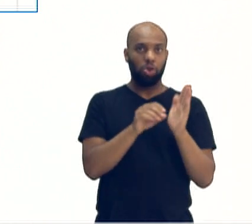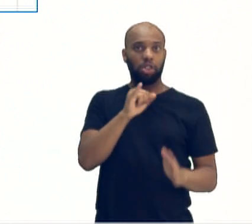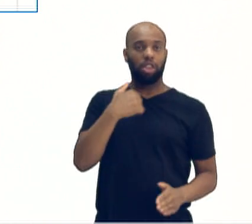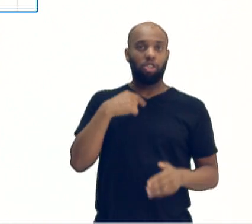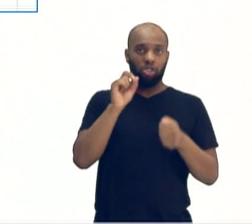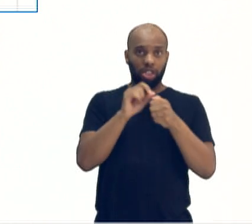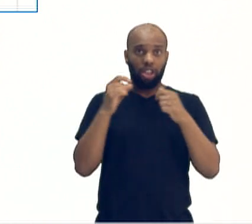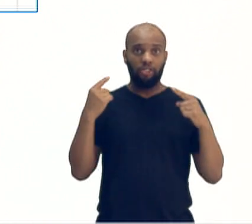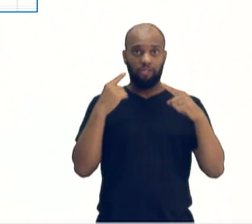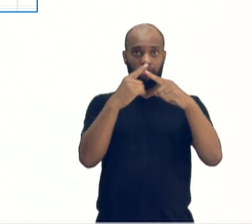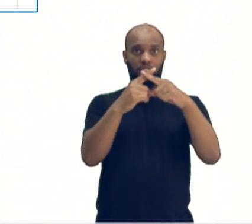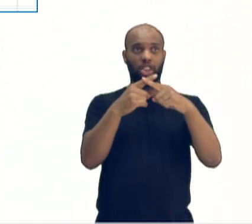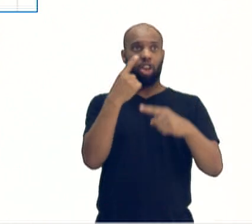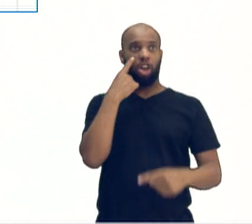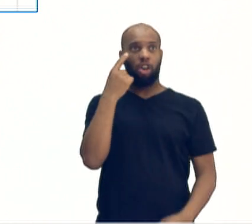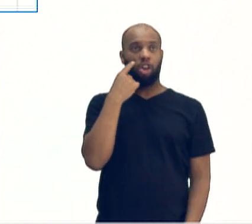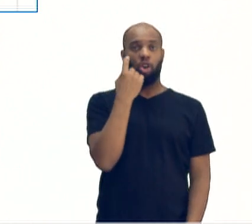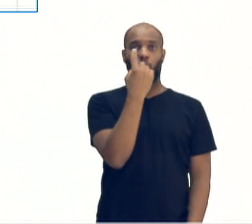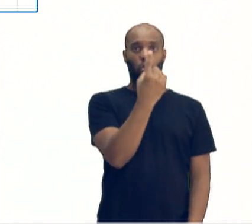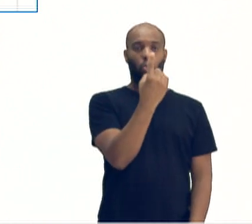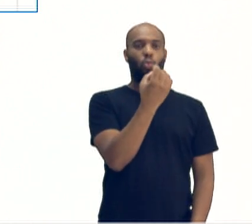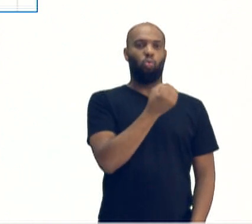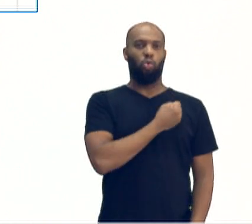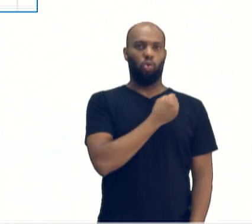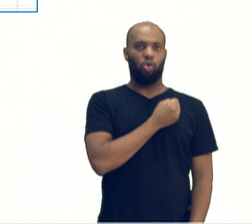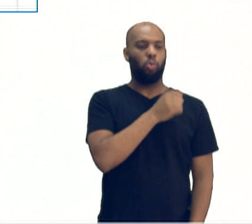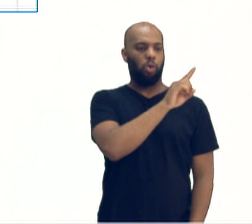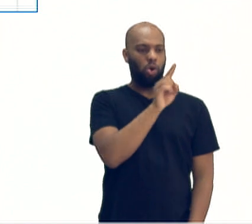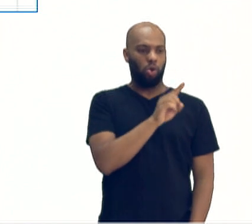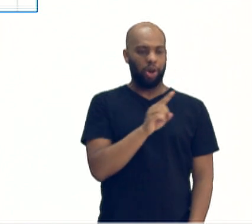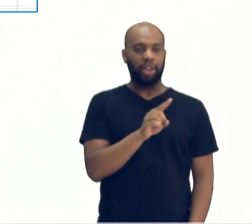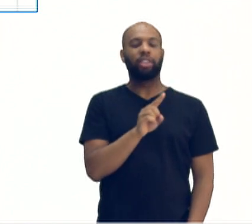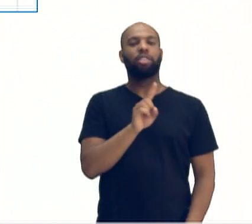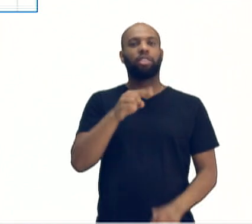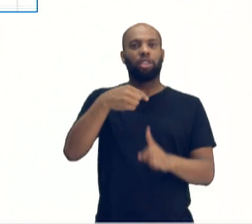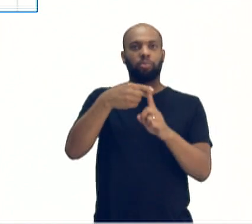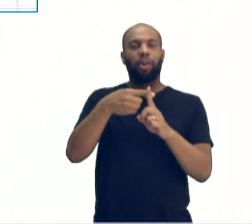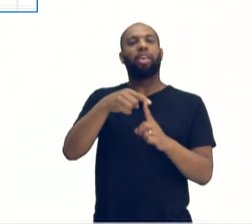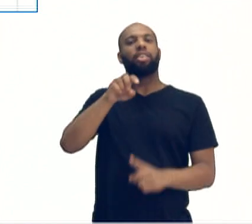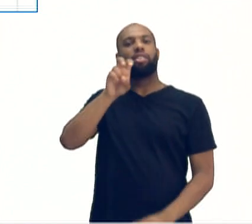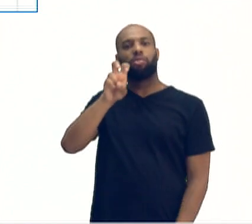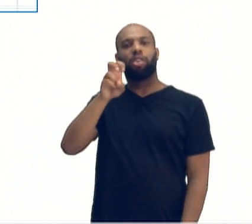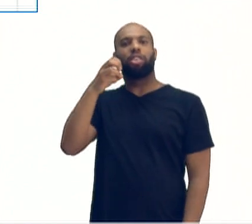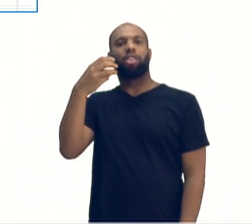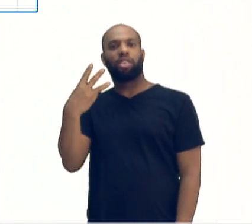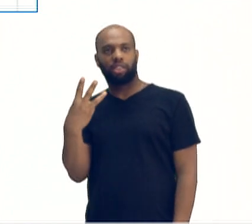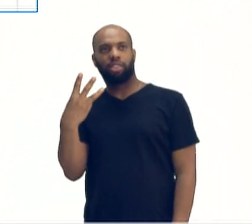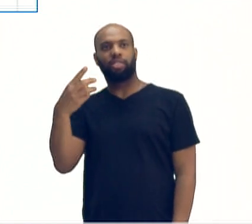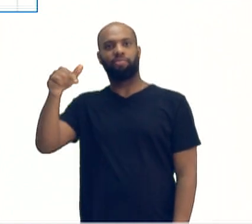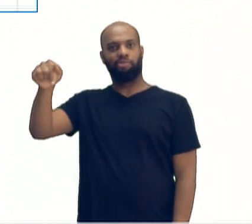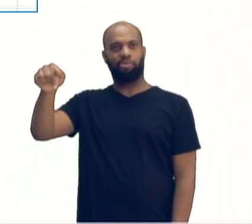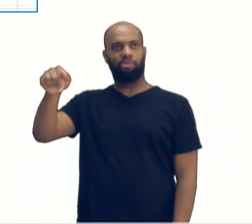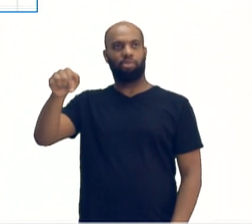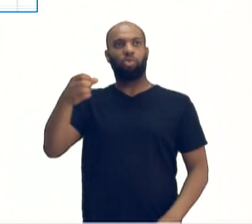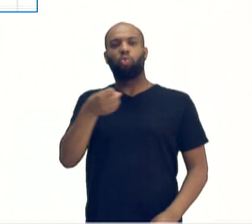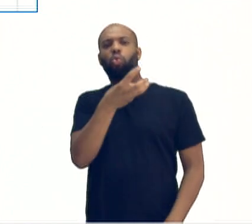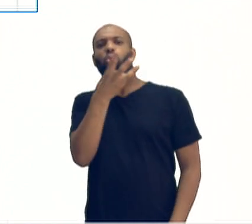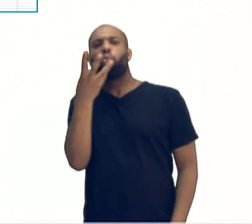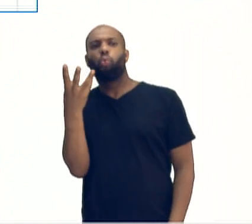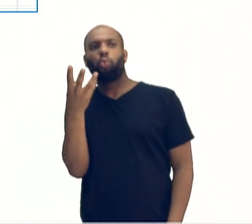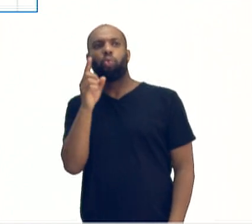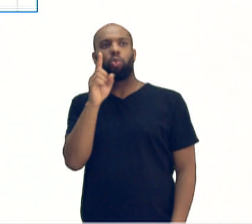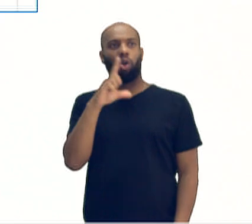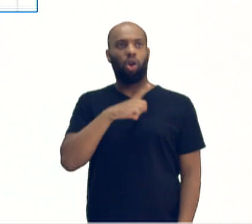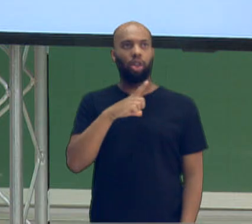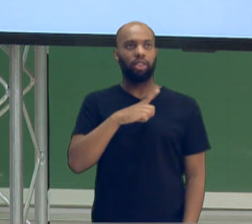multiplicar 1 inteiro e 53 centésimos, opa, centésimos, são quantas casas decimais? 2 casas,